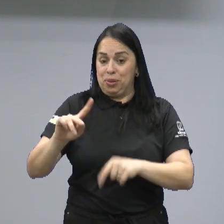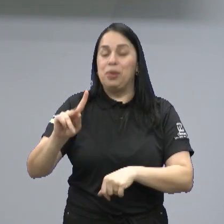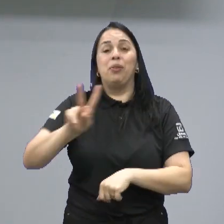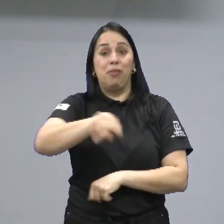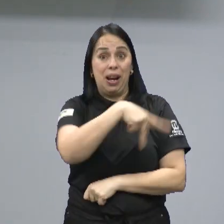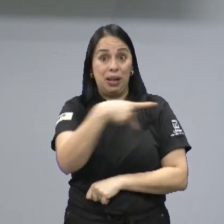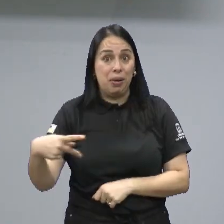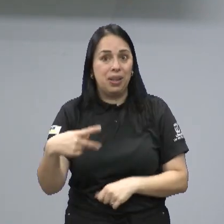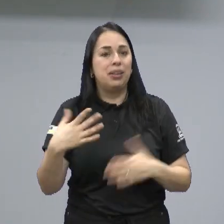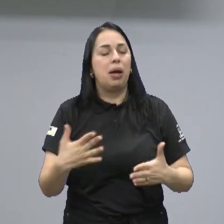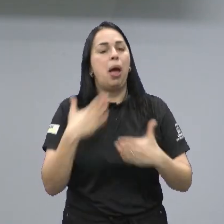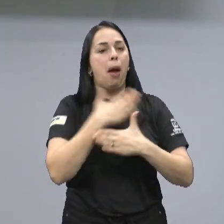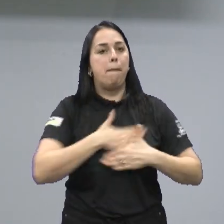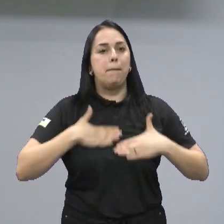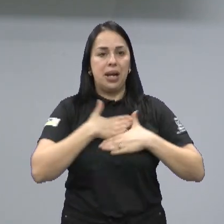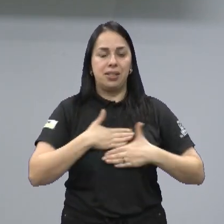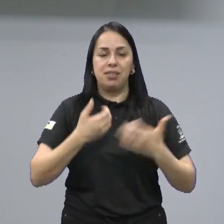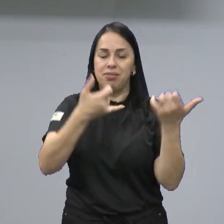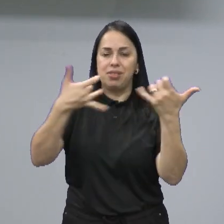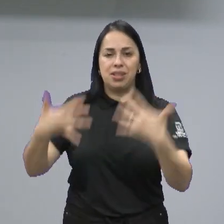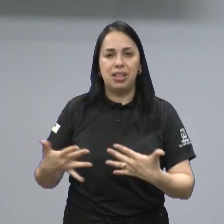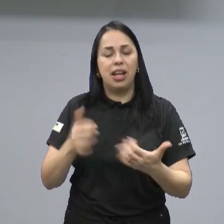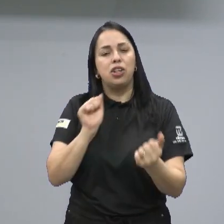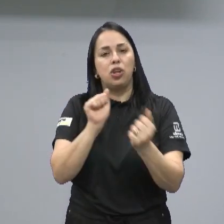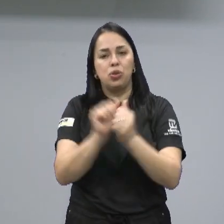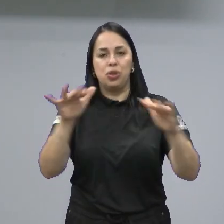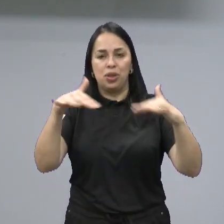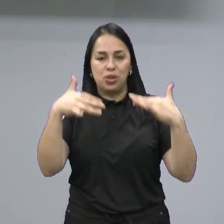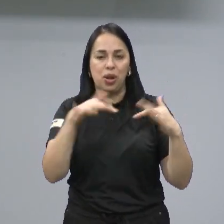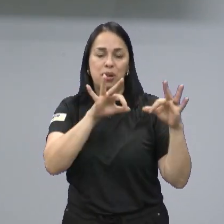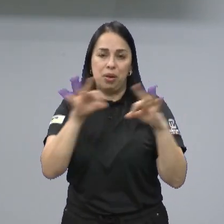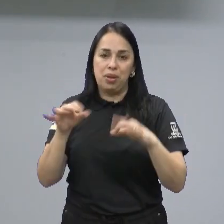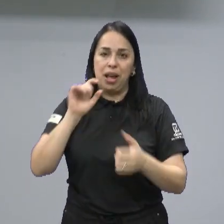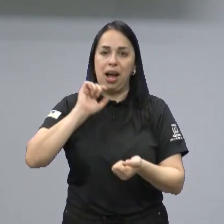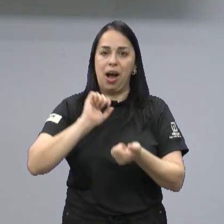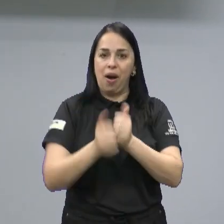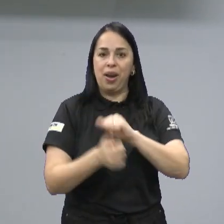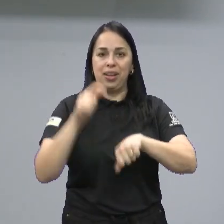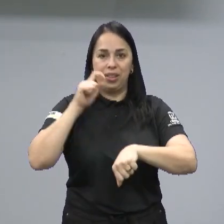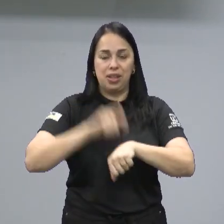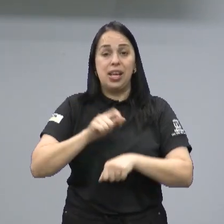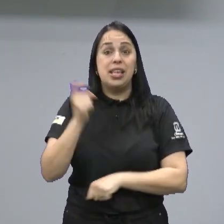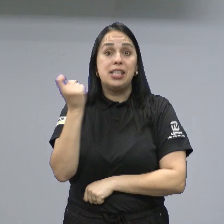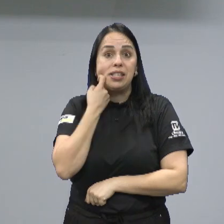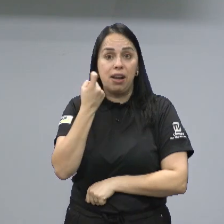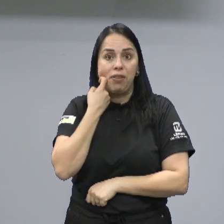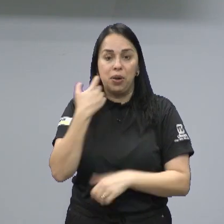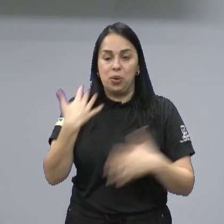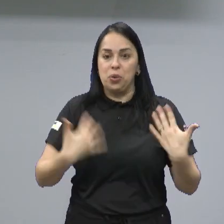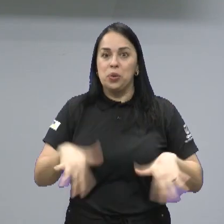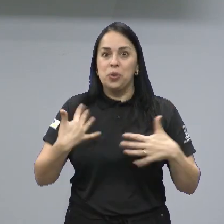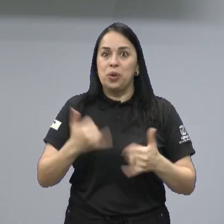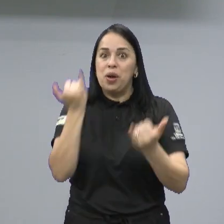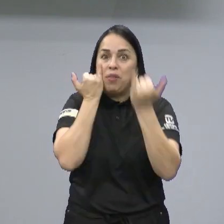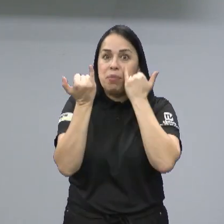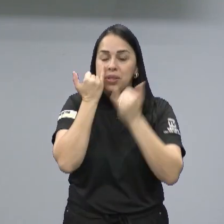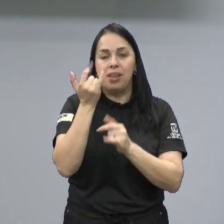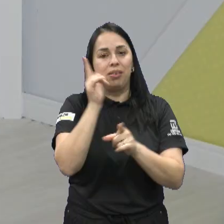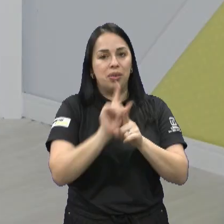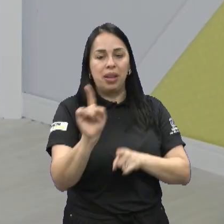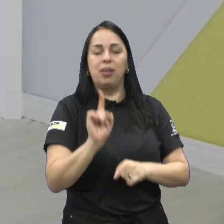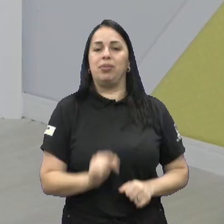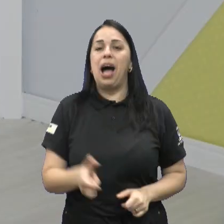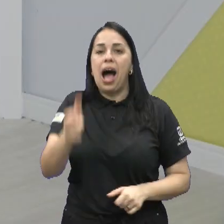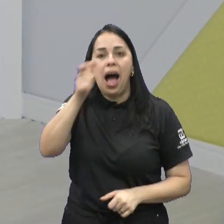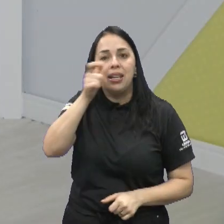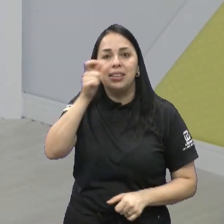meu, Vieira, foi muito bom estar com vocês em mais um Hora do Esporte. Sexta-feira o programa promete, pessoal. Fiquem conectados aqui com a gente. Vem